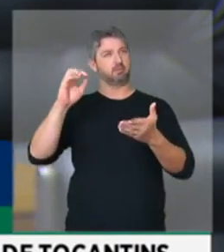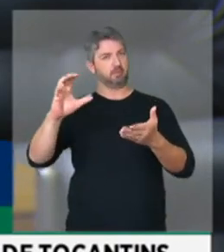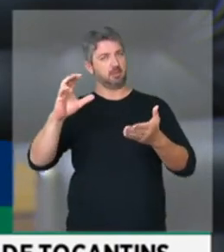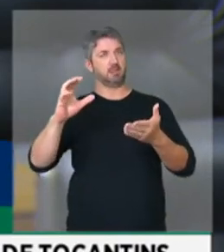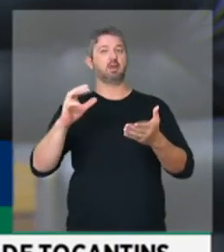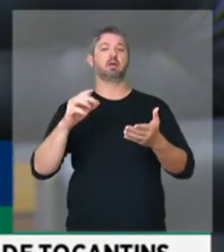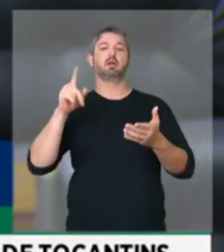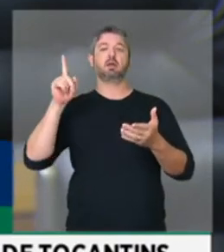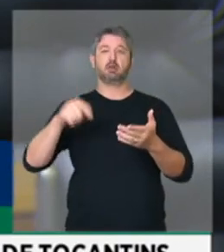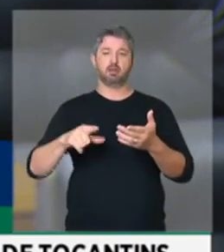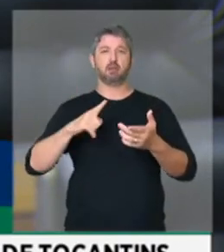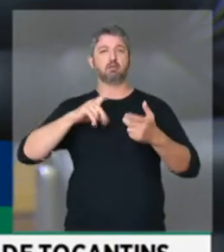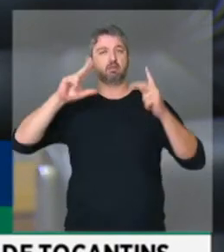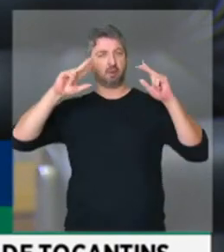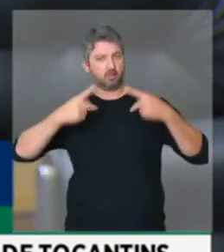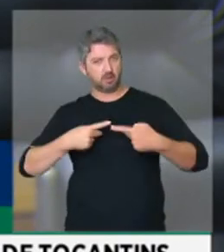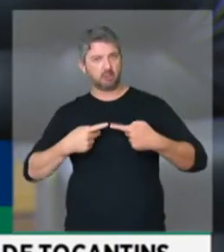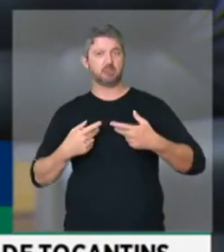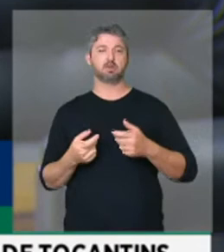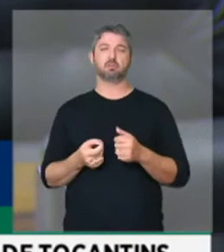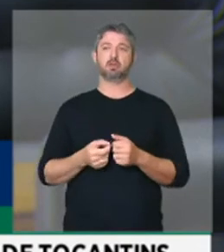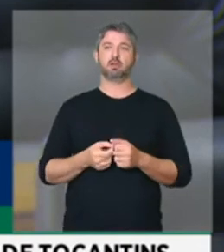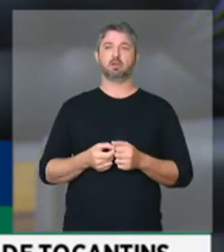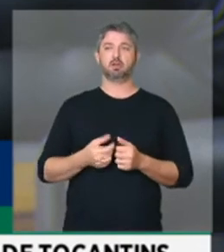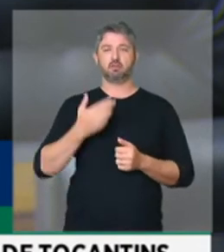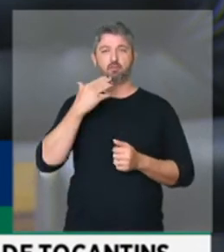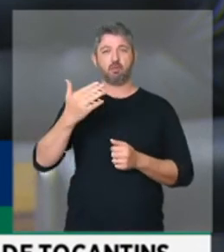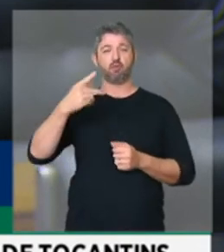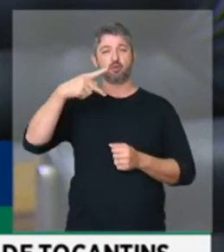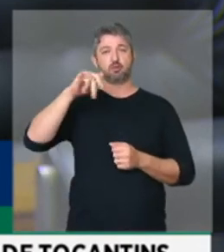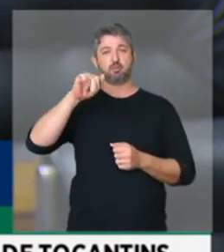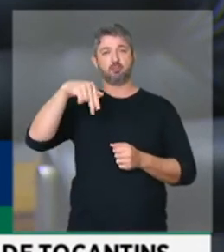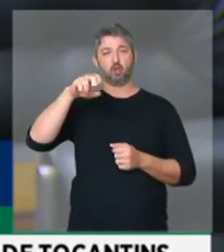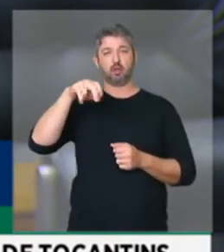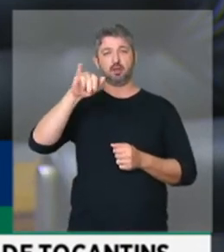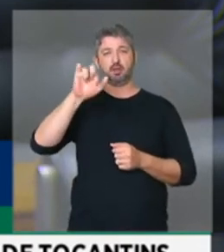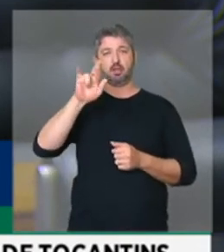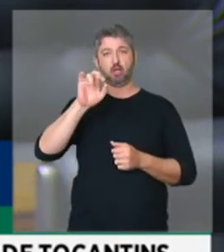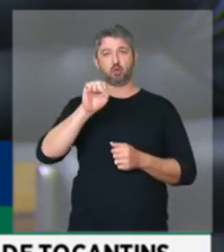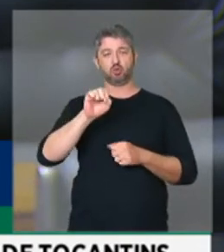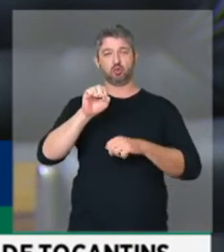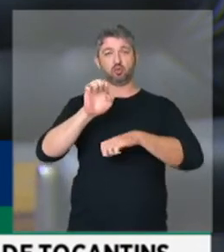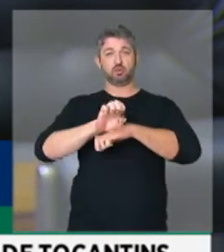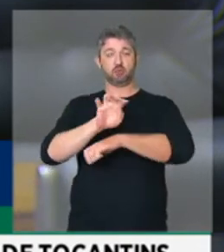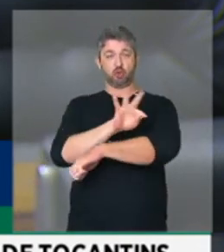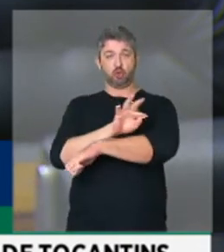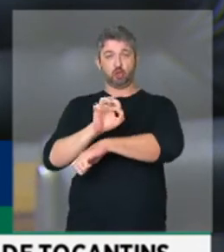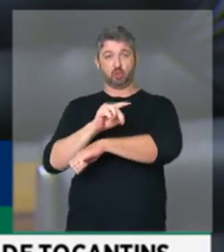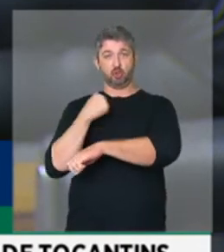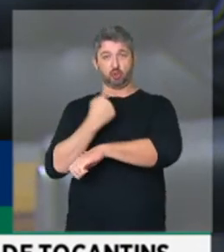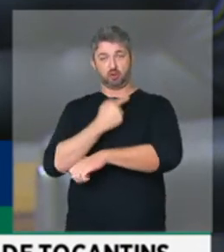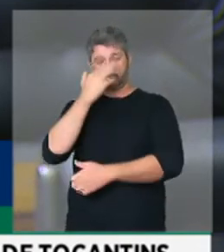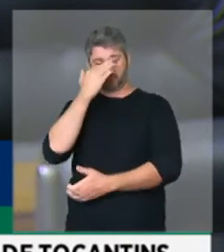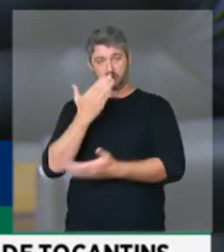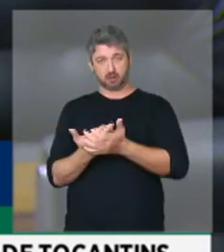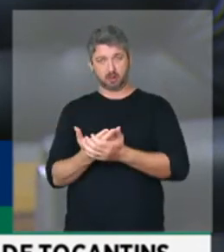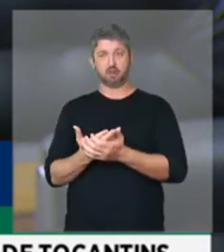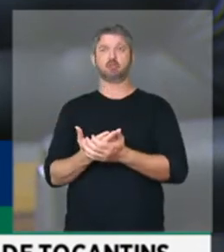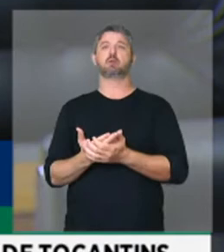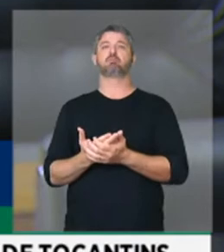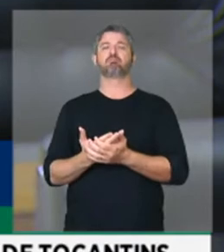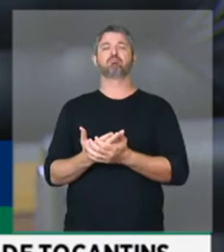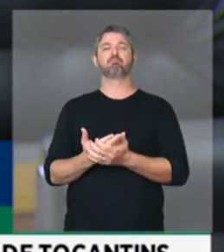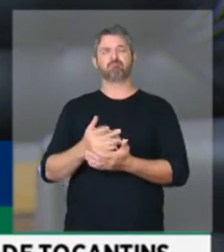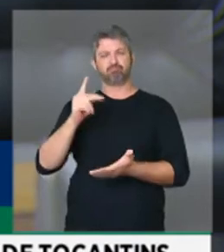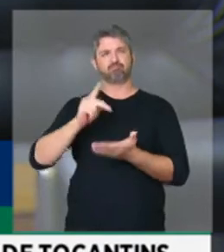vem trazer o reconhecimento dos pioneiros do Estado do Tocantins. E nós acreditamos e